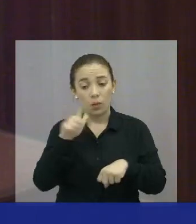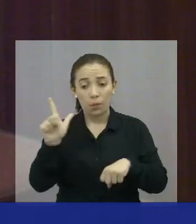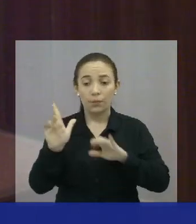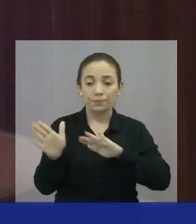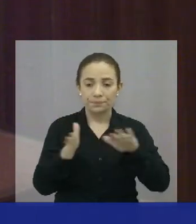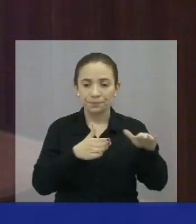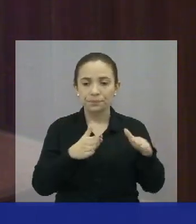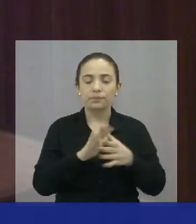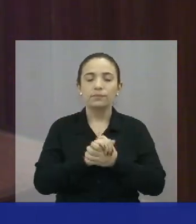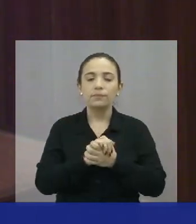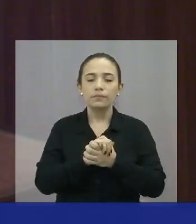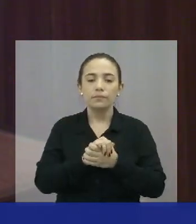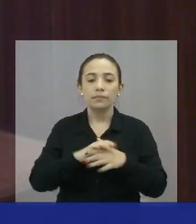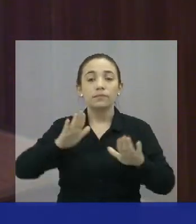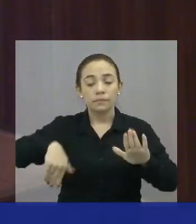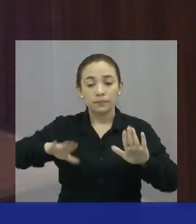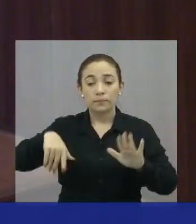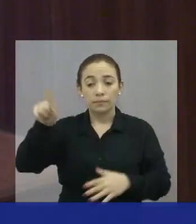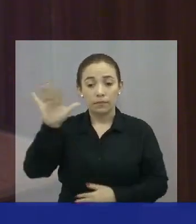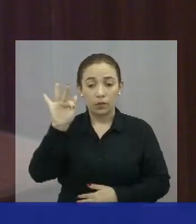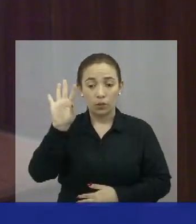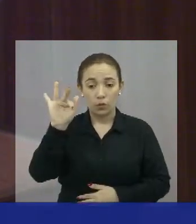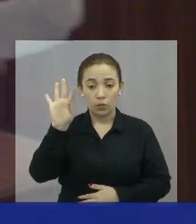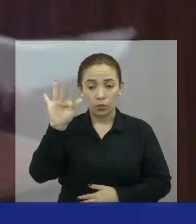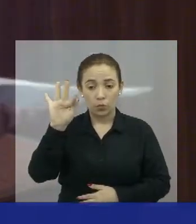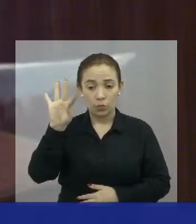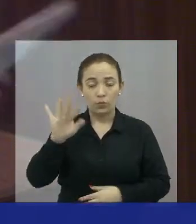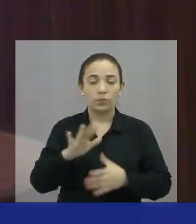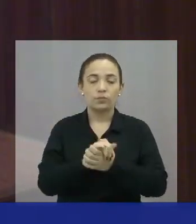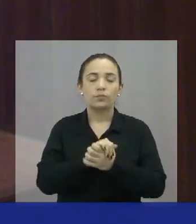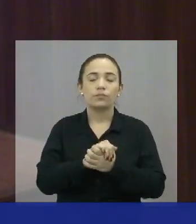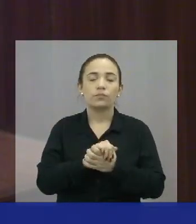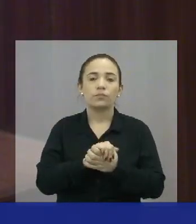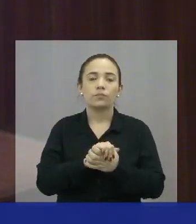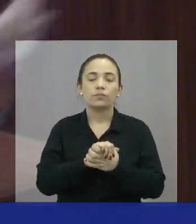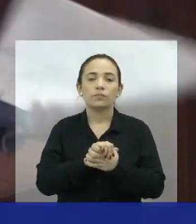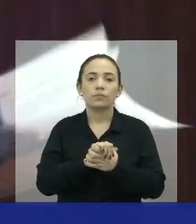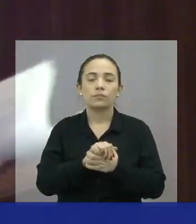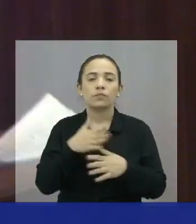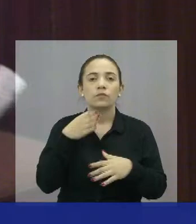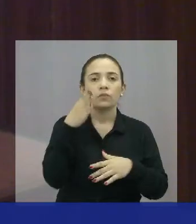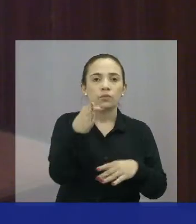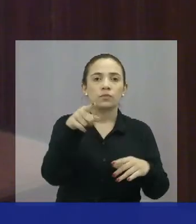caso, também na Praia do Futuro, fomos